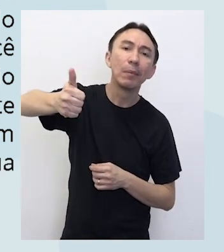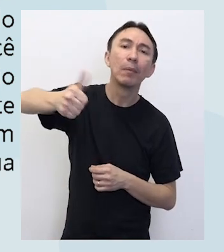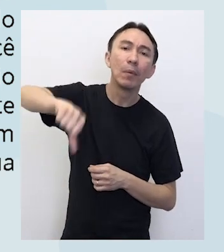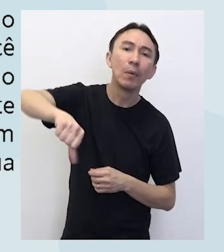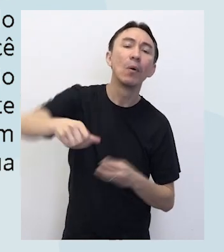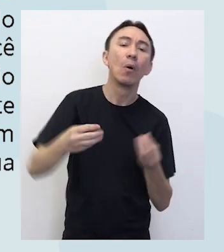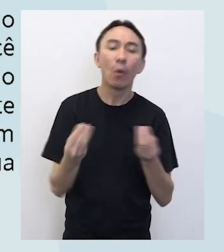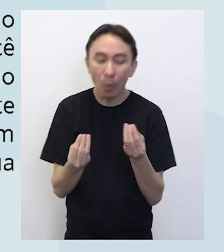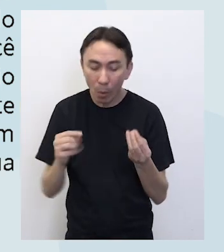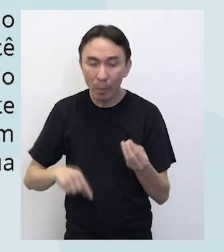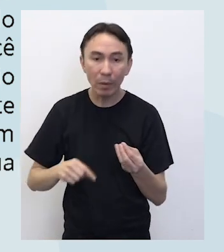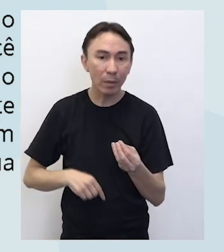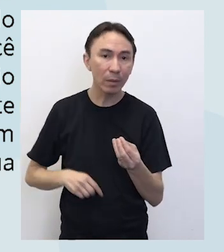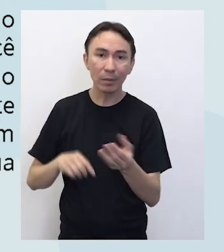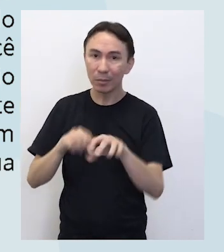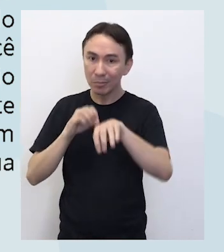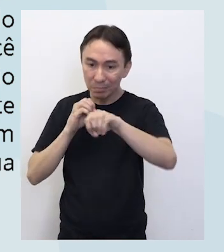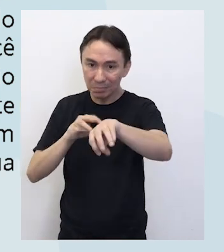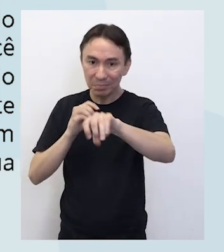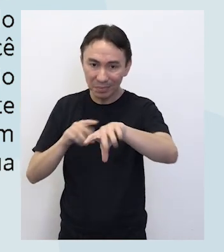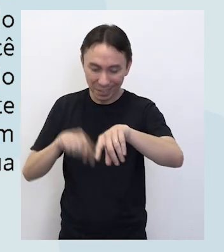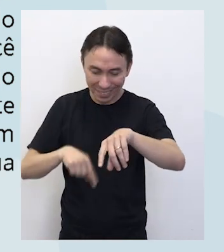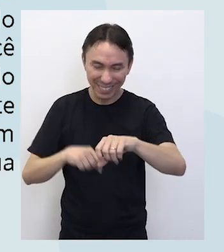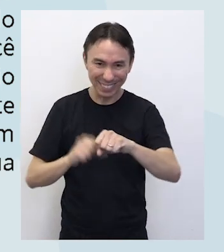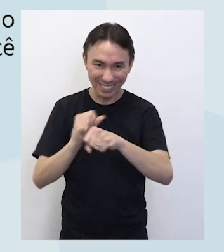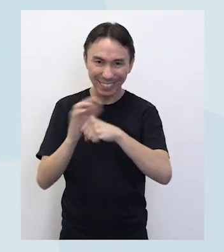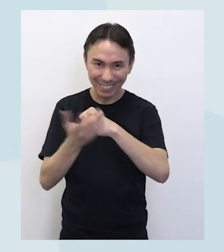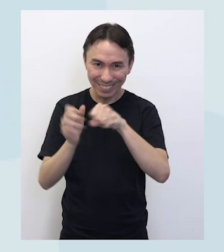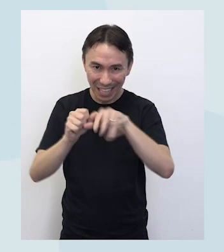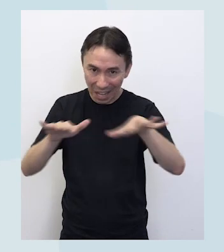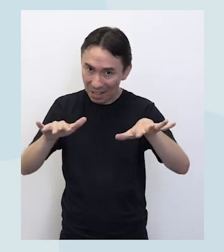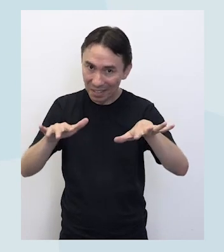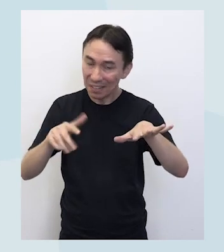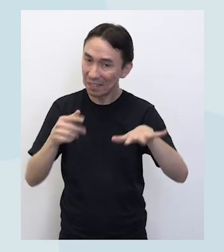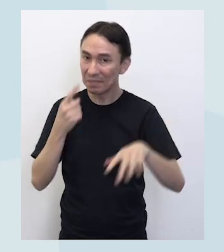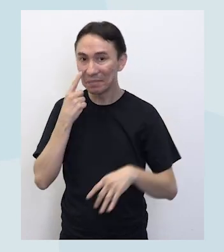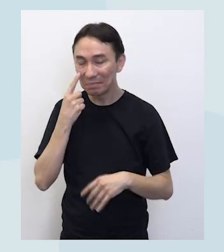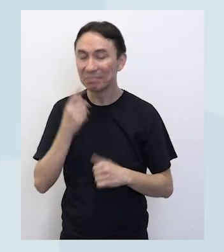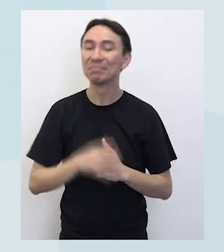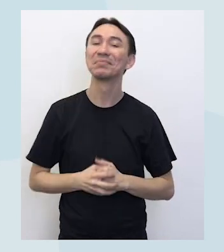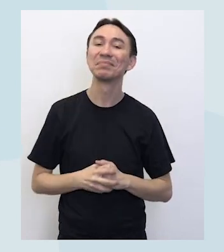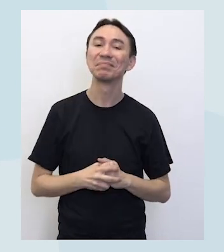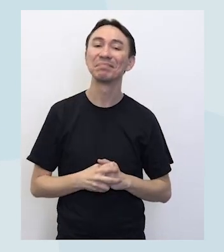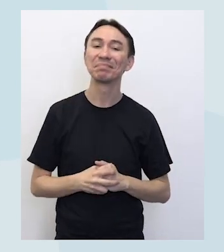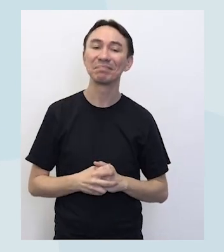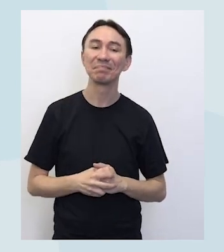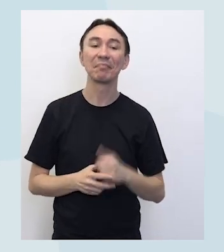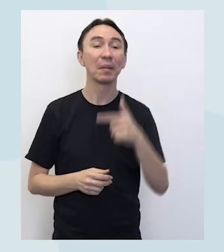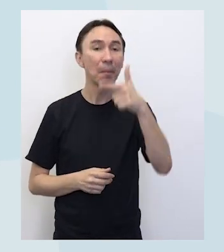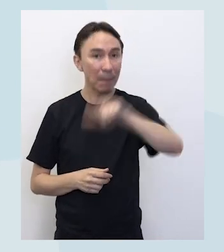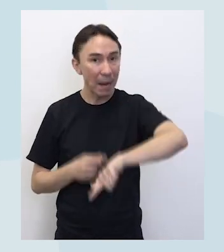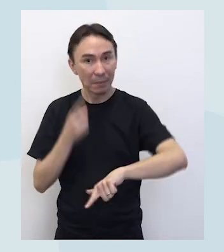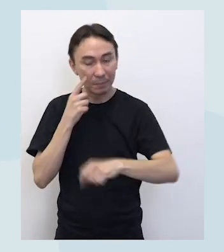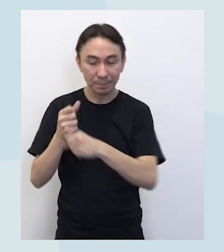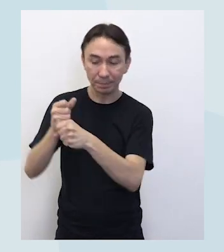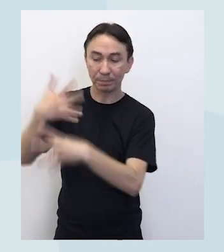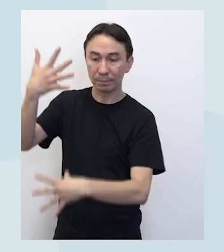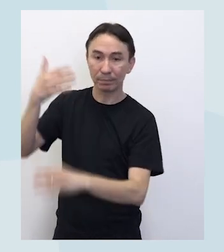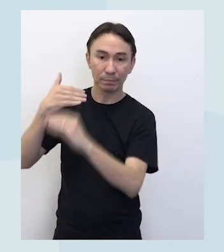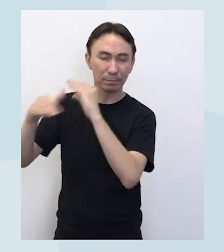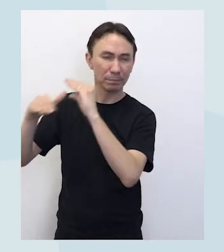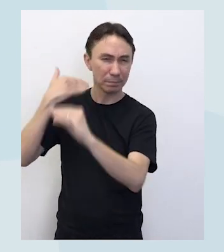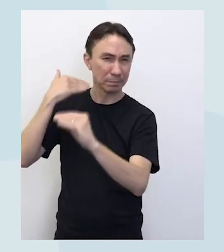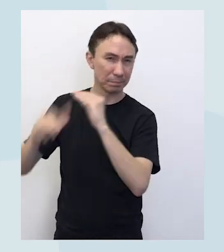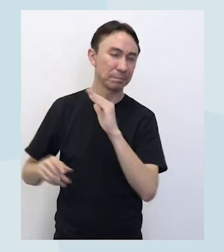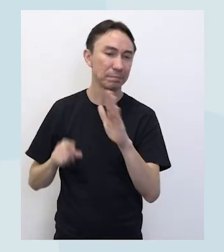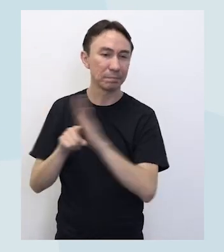suas aulas aqui durante esse período de pandemia, tá bom? Olha só, agora mais uma interaçãozinha pelo chat, gente.